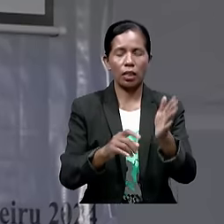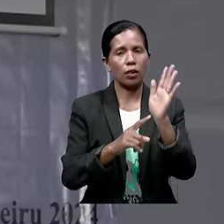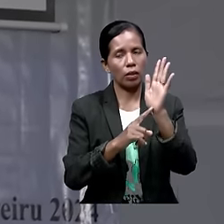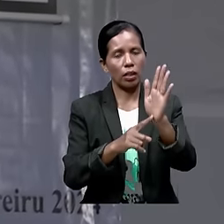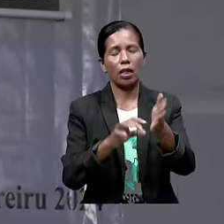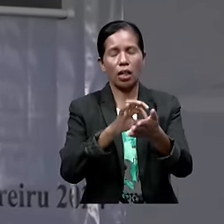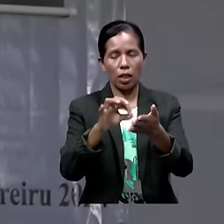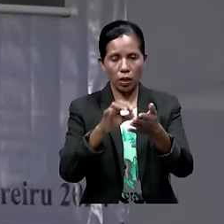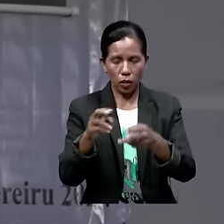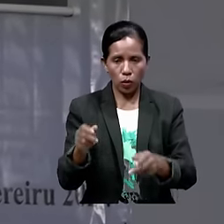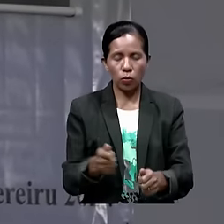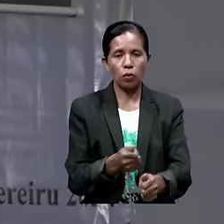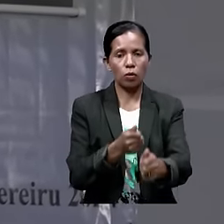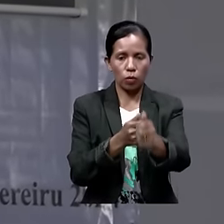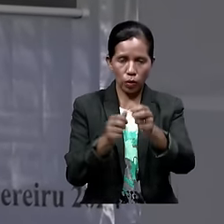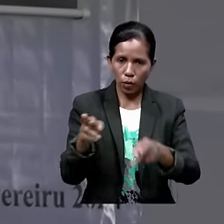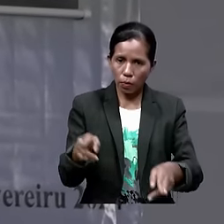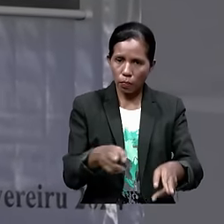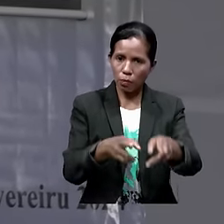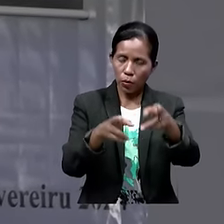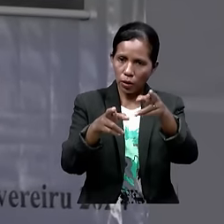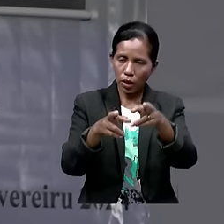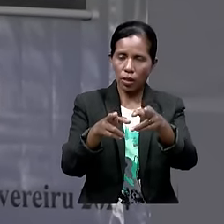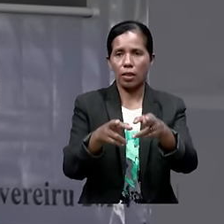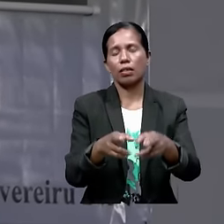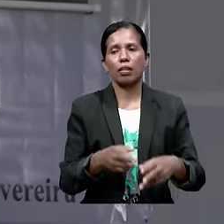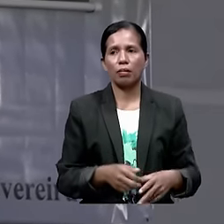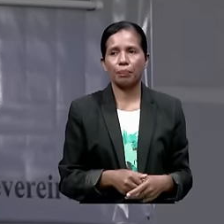tuir motone dalang, ne maga